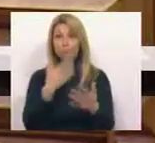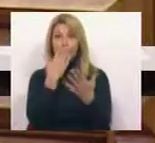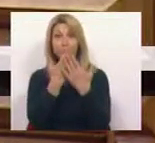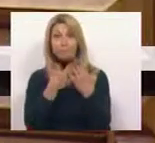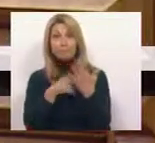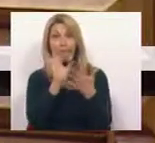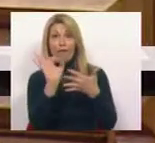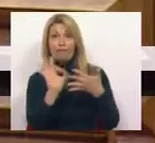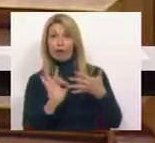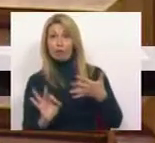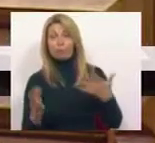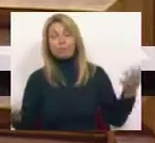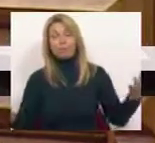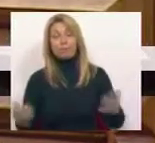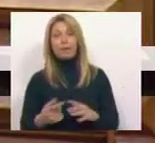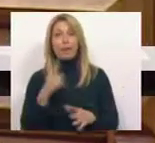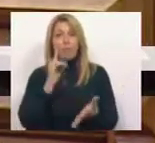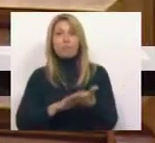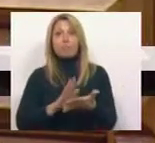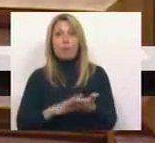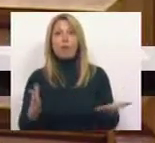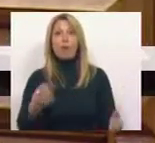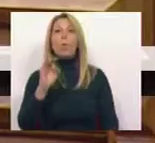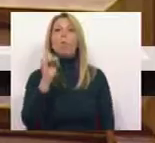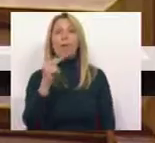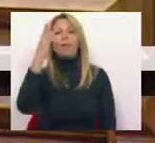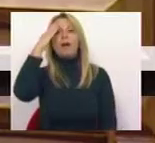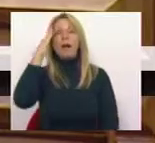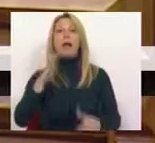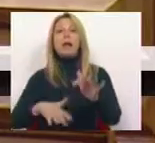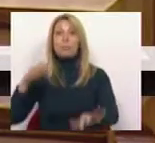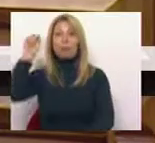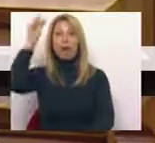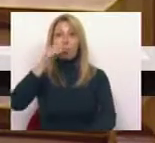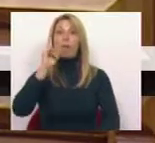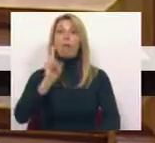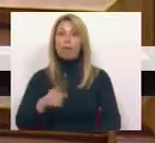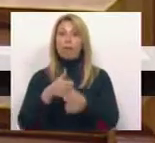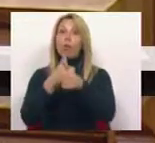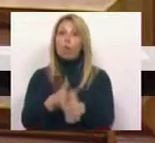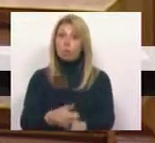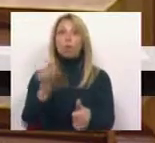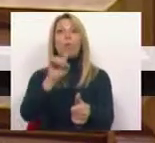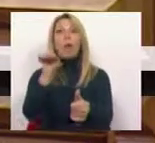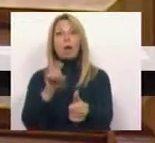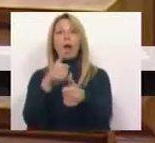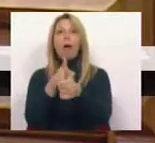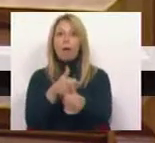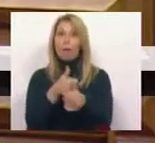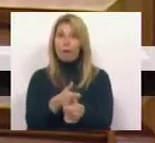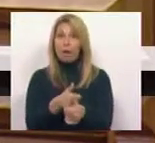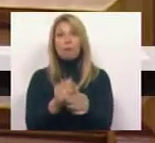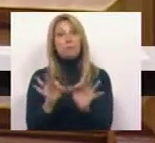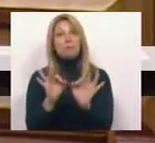o PEV entende que a Assembleia da República deve continuar a acompanhar a questão, como tem feito, mas deve,